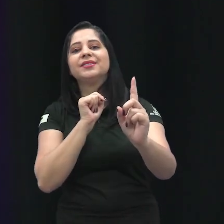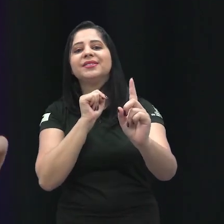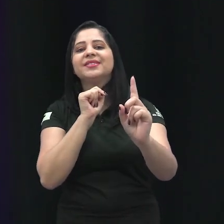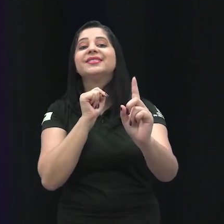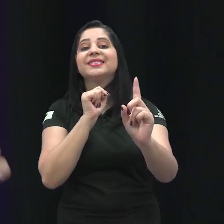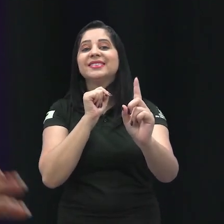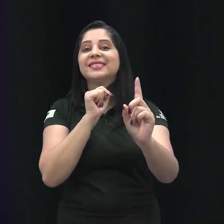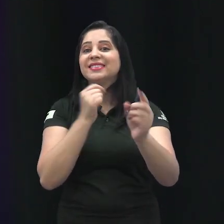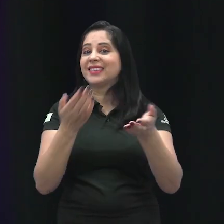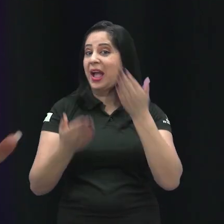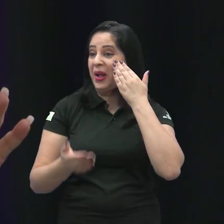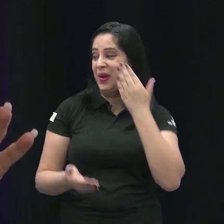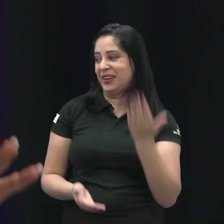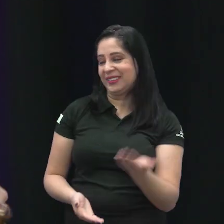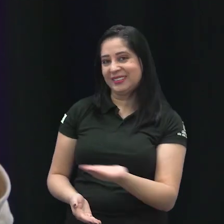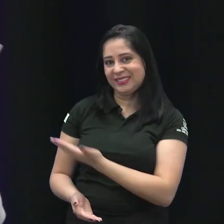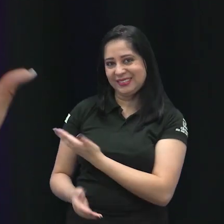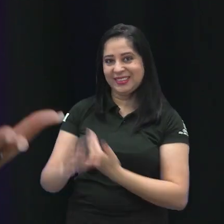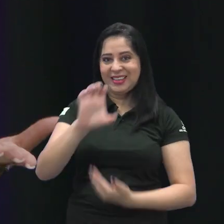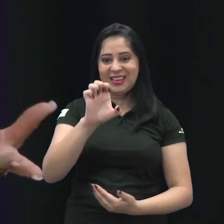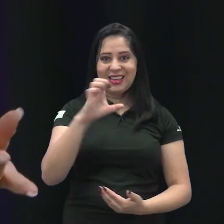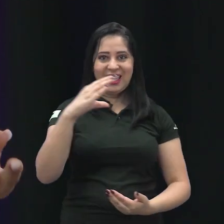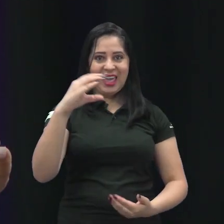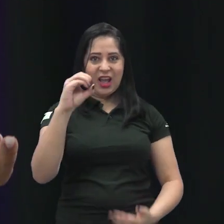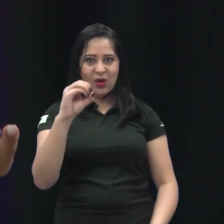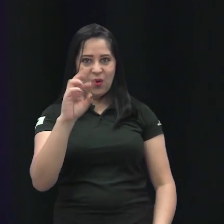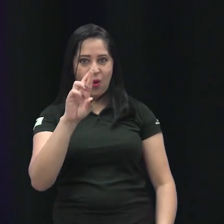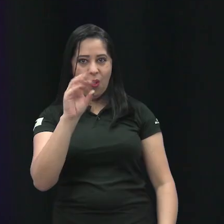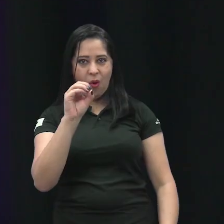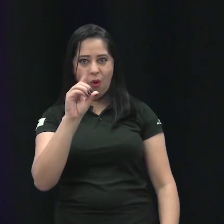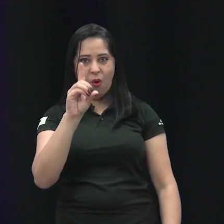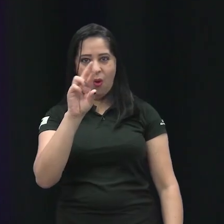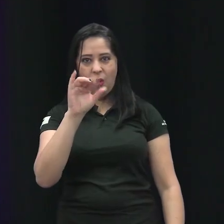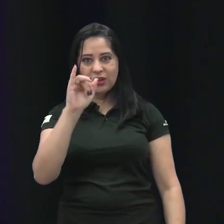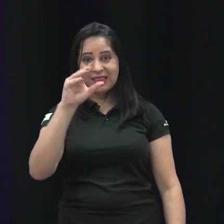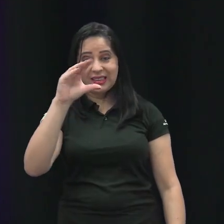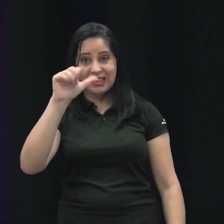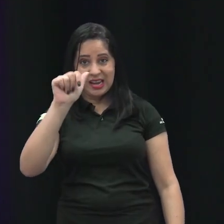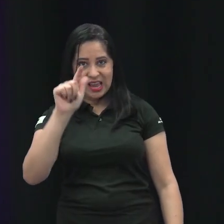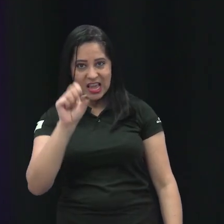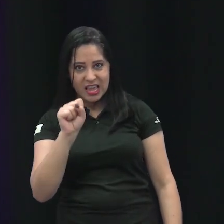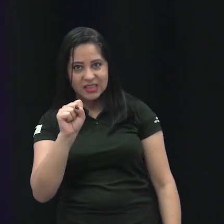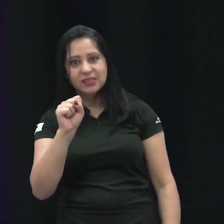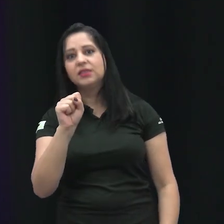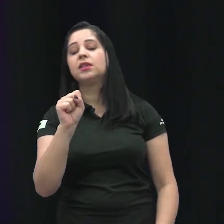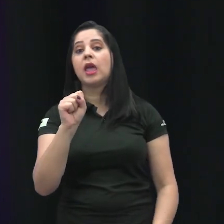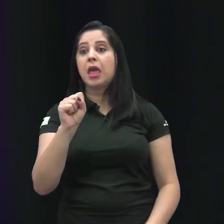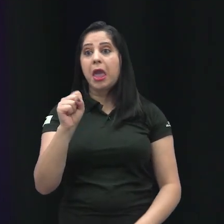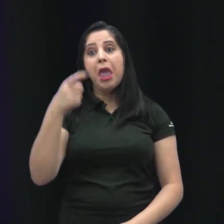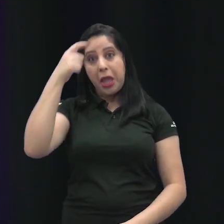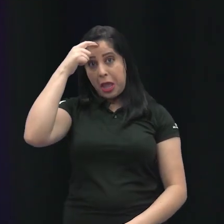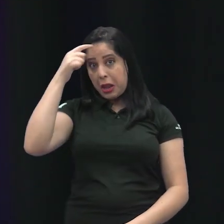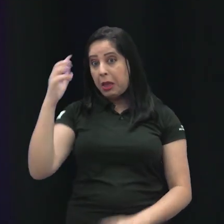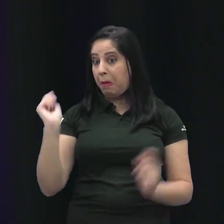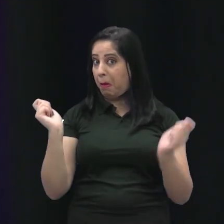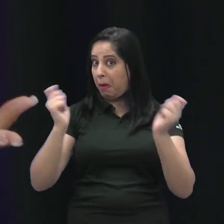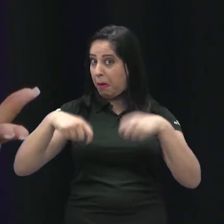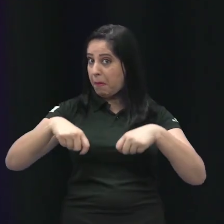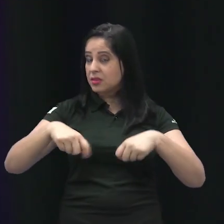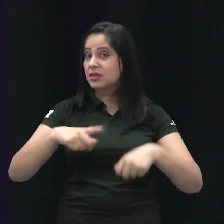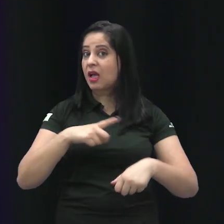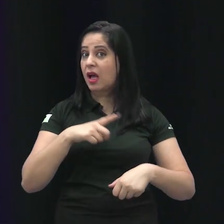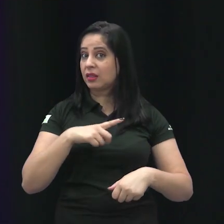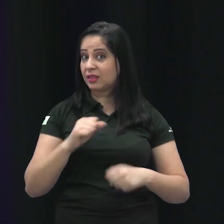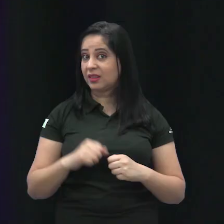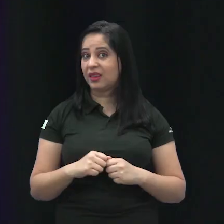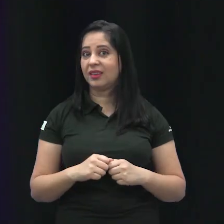trás dela. É com grande alegria que apresento a vocês Zeco Rodrigues, um talentoso caricaturista e ilustrador de